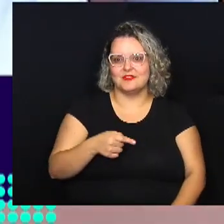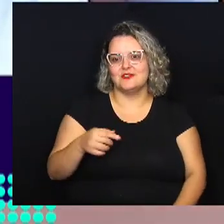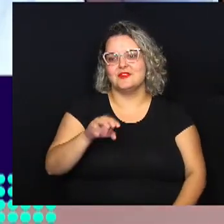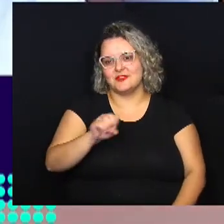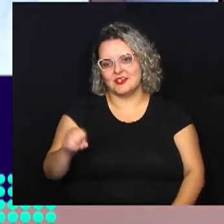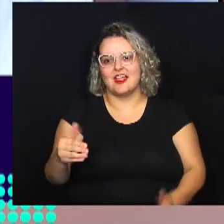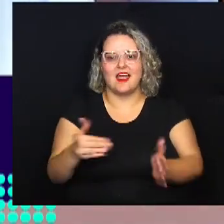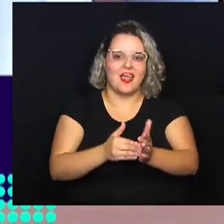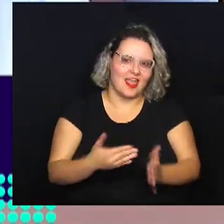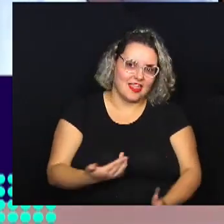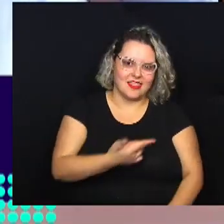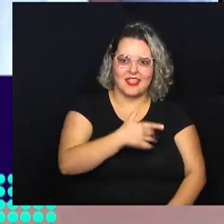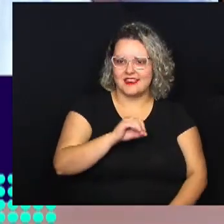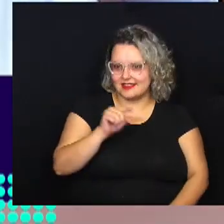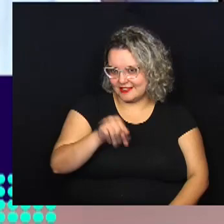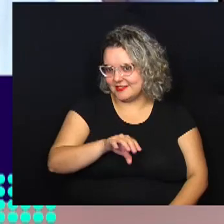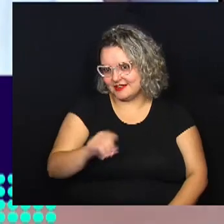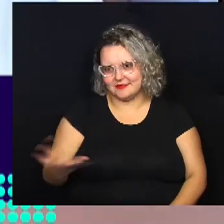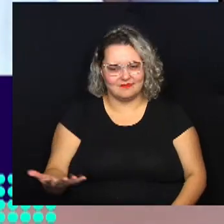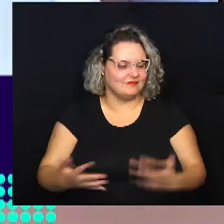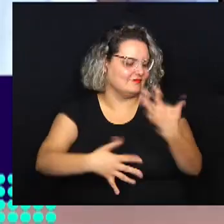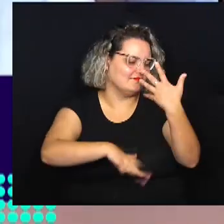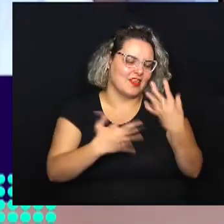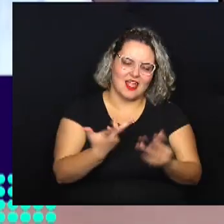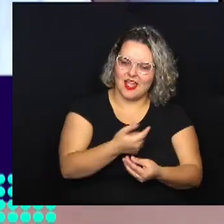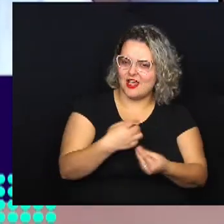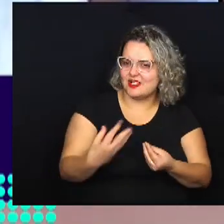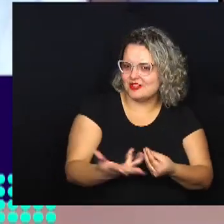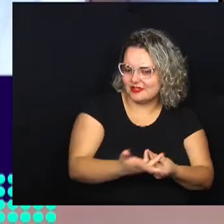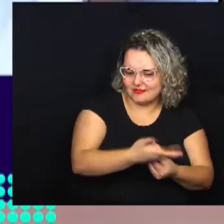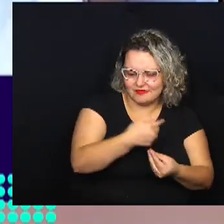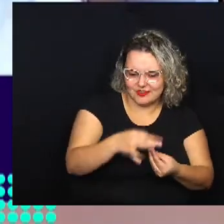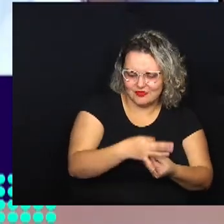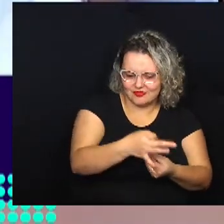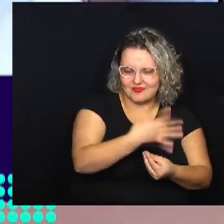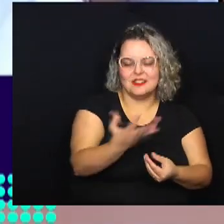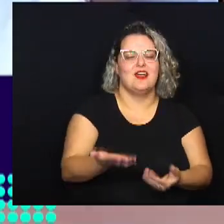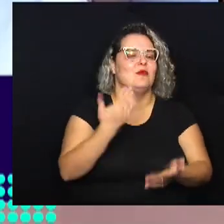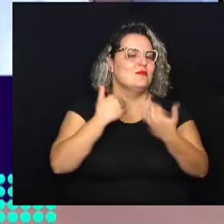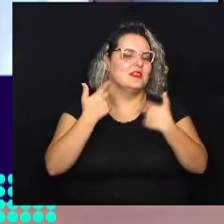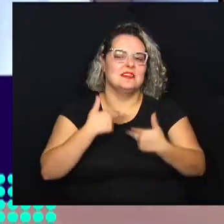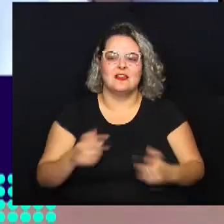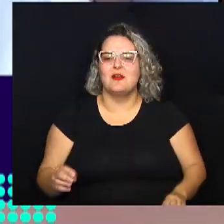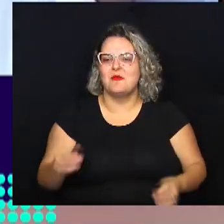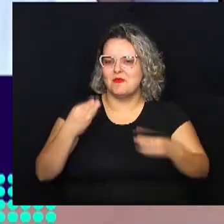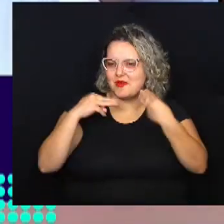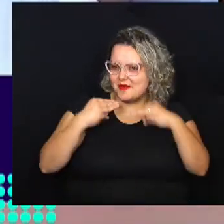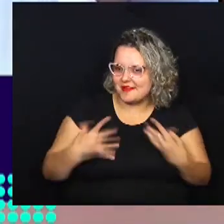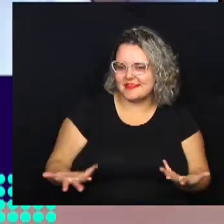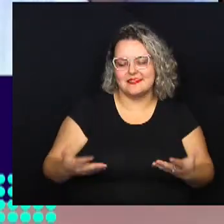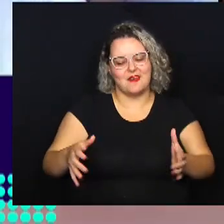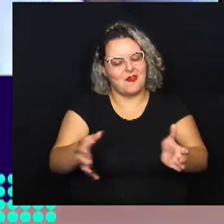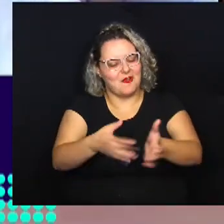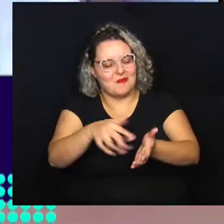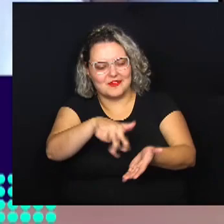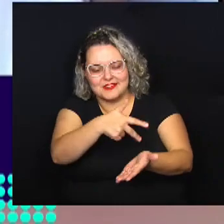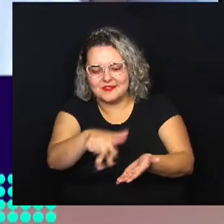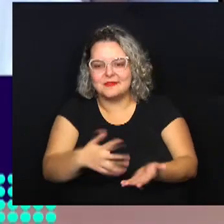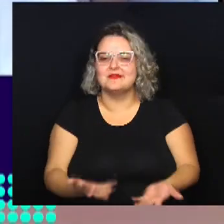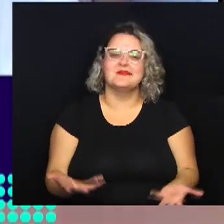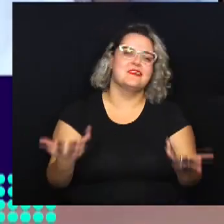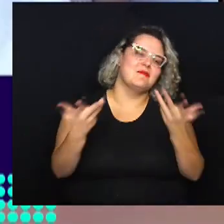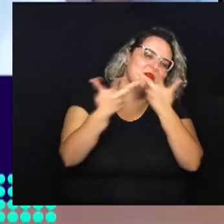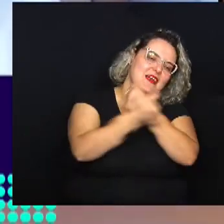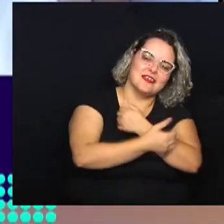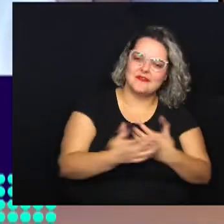de atrações, de praça de artesanato, praça de alimentação, música ao vivo, grupão de dança. Vai ser uma delícia o domingo